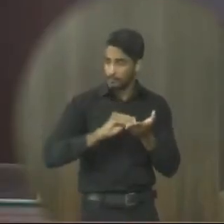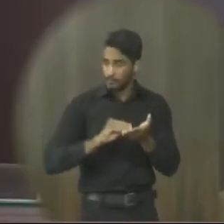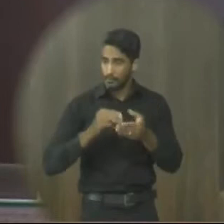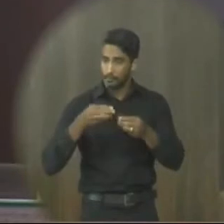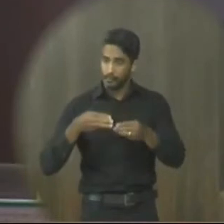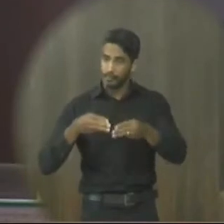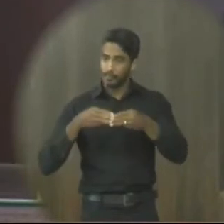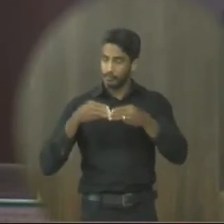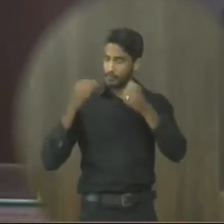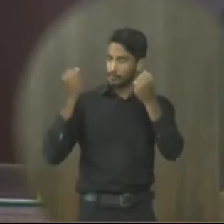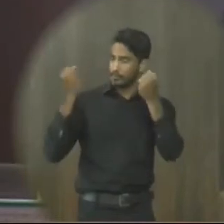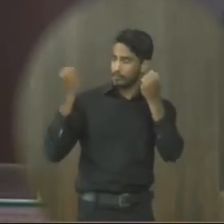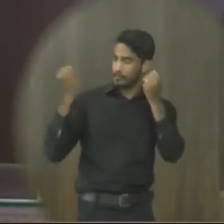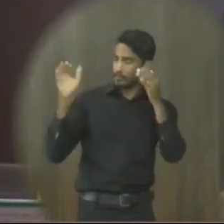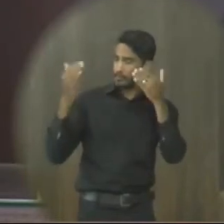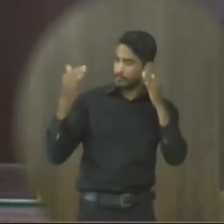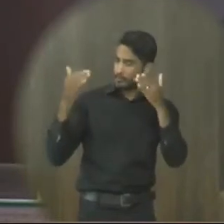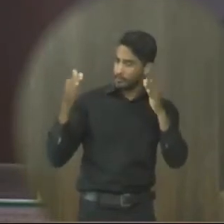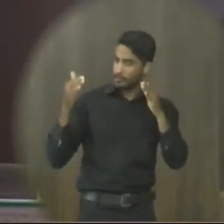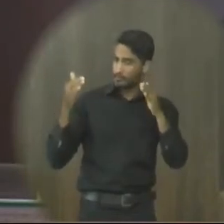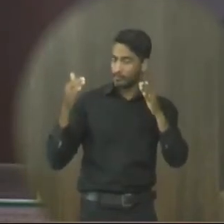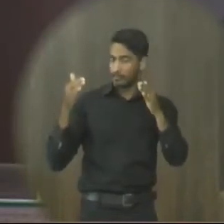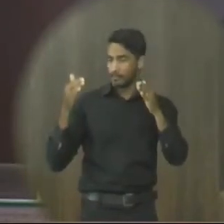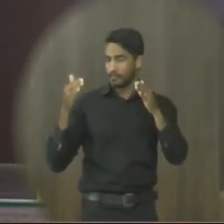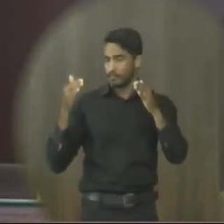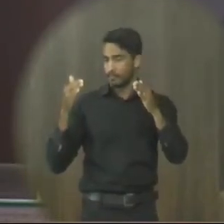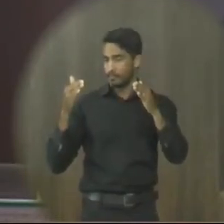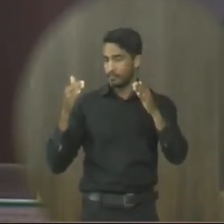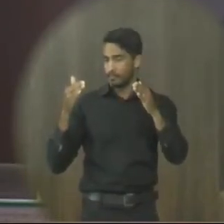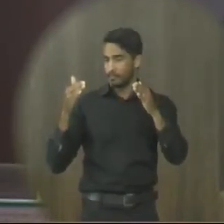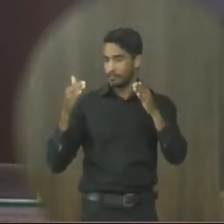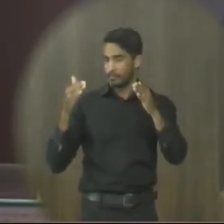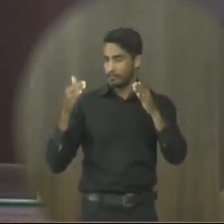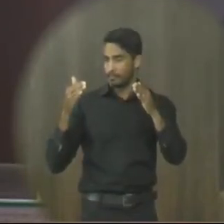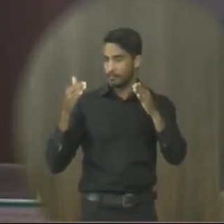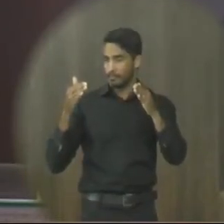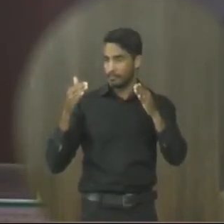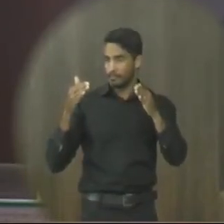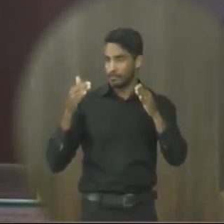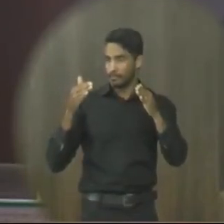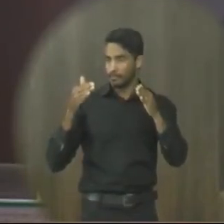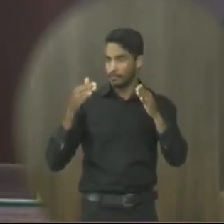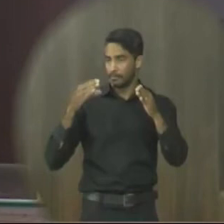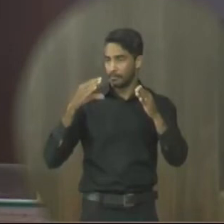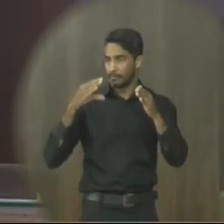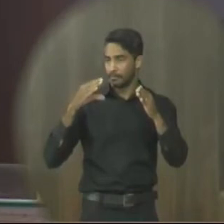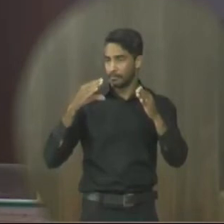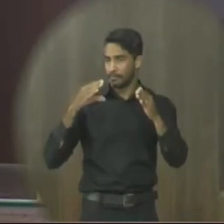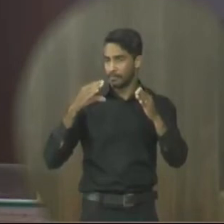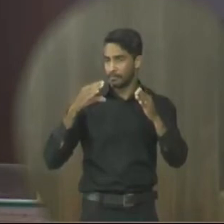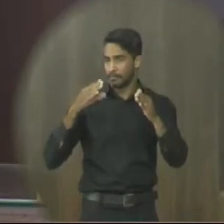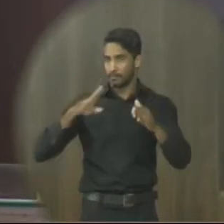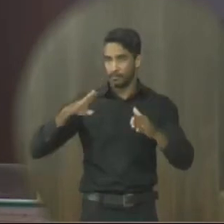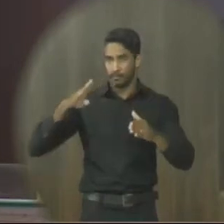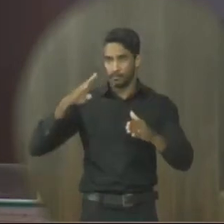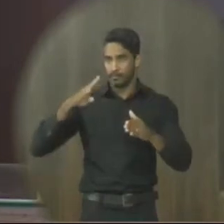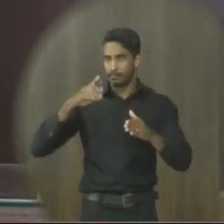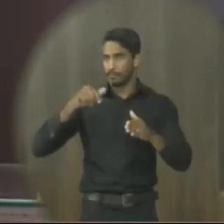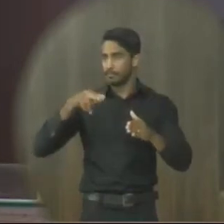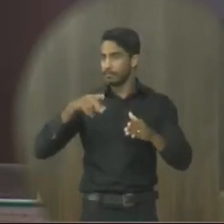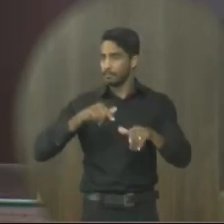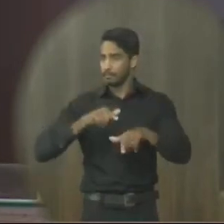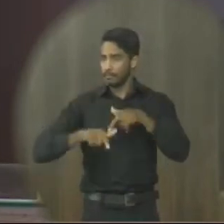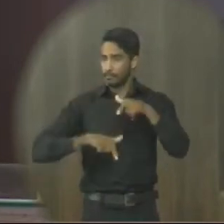moção de aplauso ao capítulo 140, Ordem de Molê de Janaúba, pelos